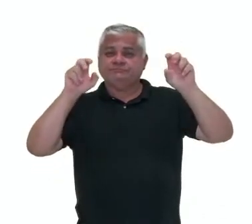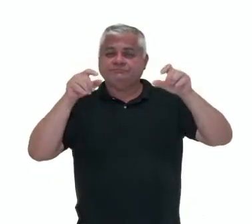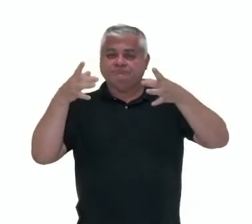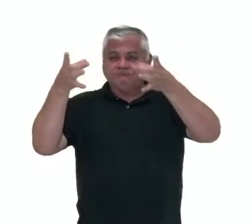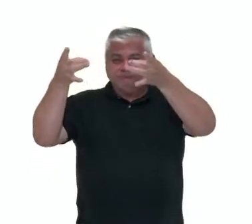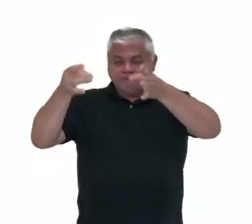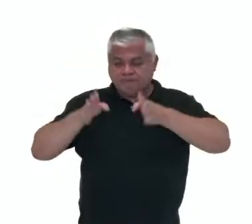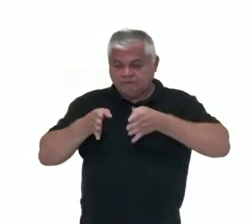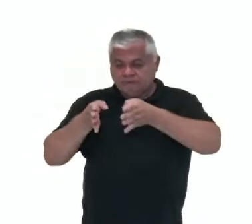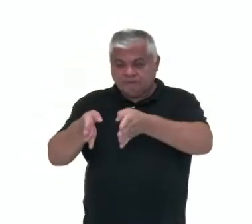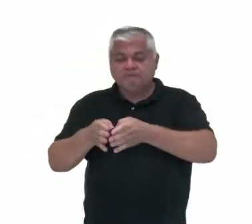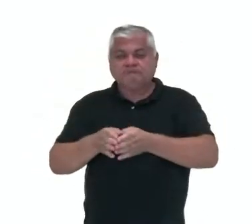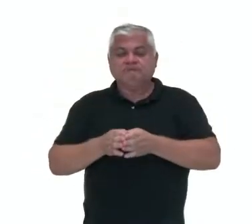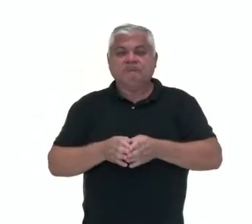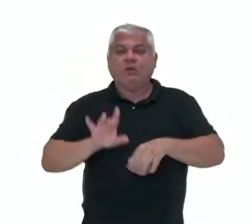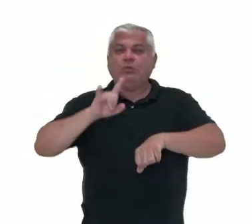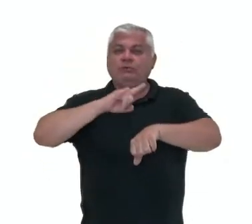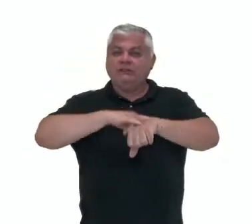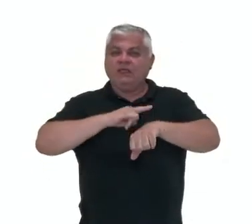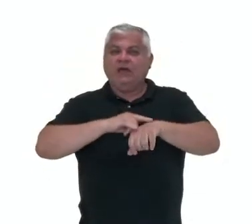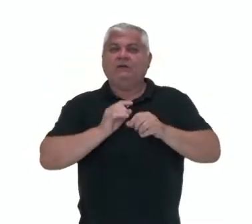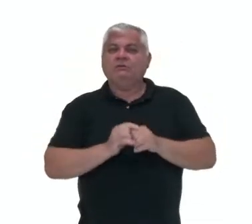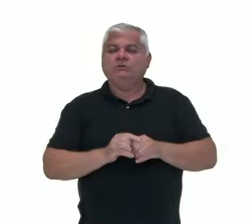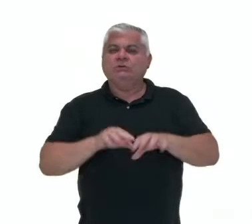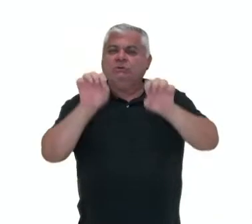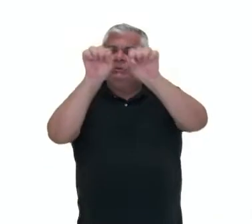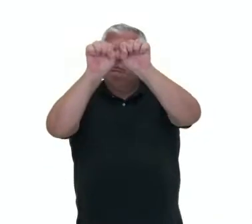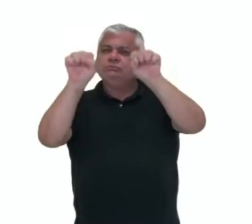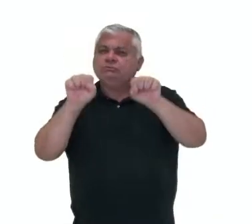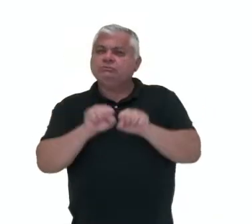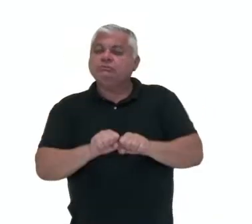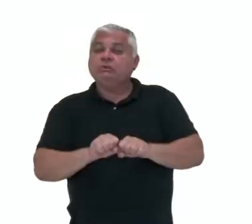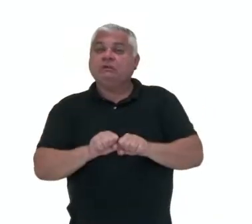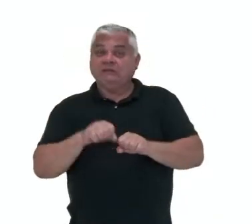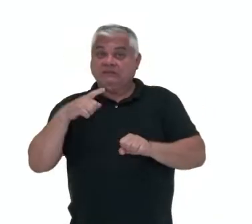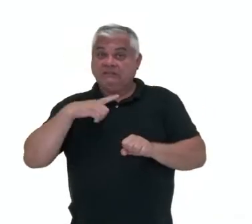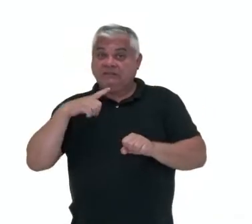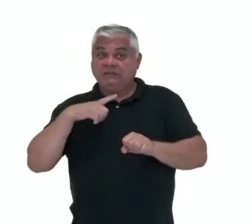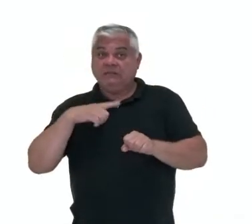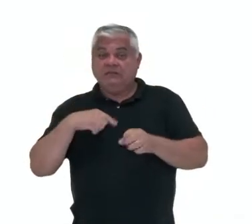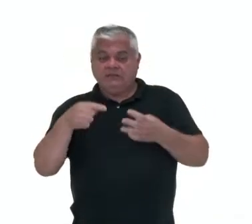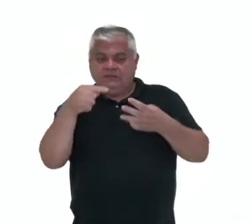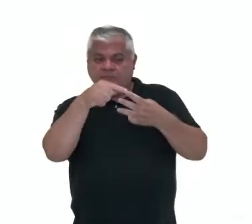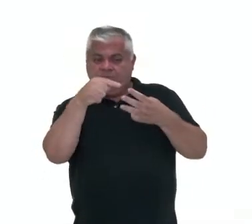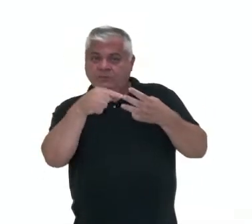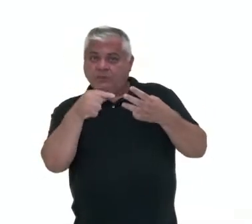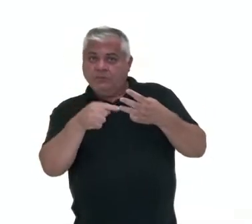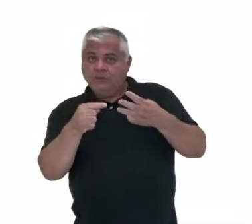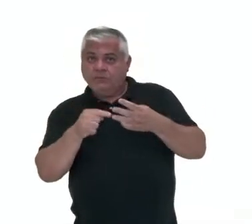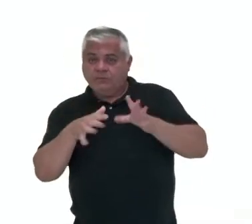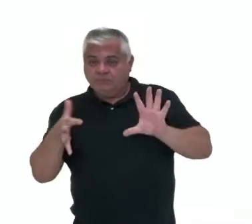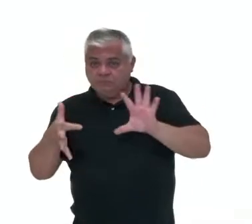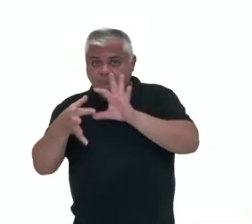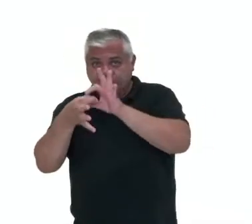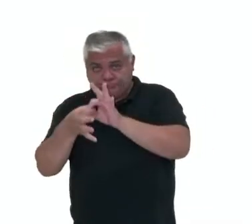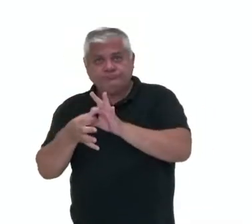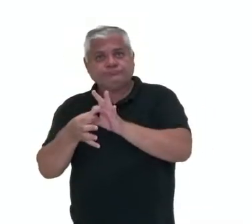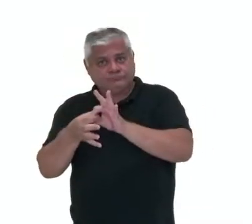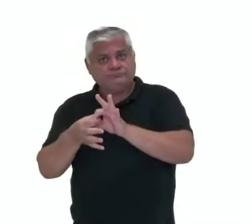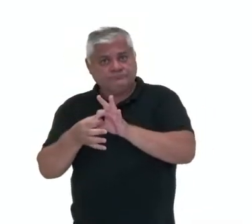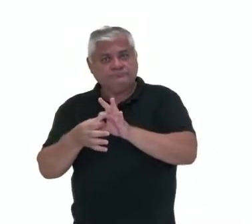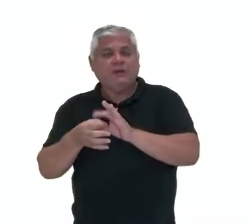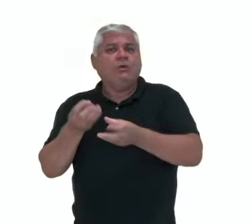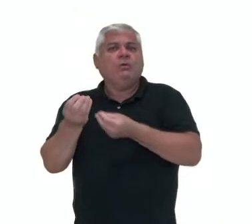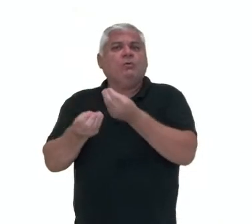sobre o sistema urinário. O sistema urinário é um conjunto de órgãos envolvidos com